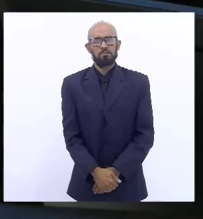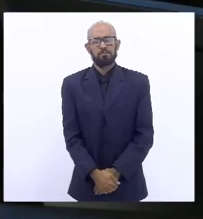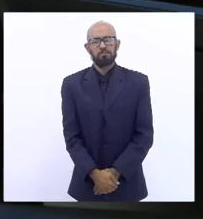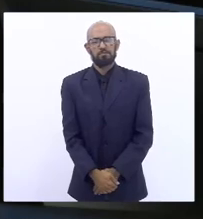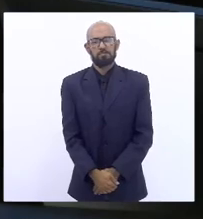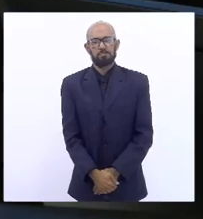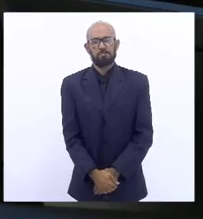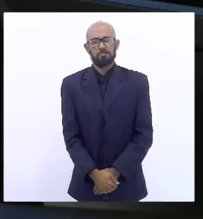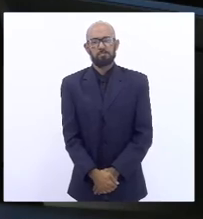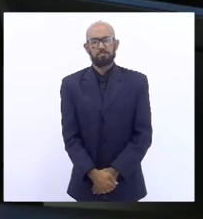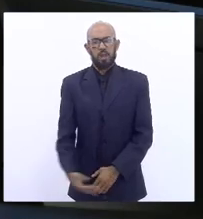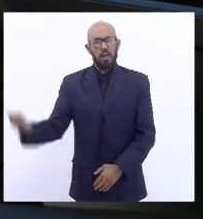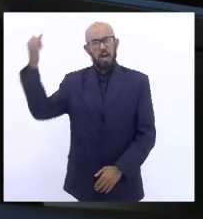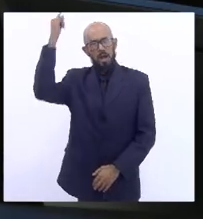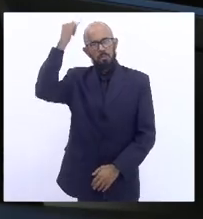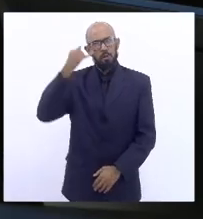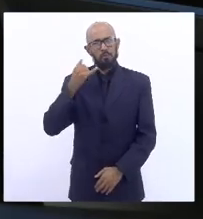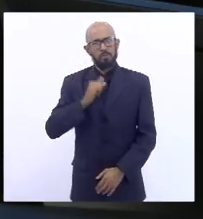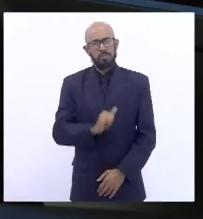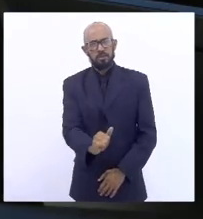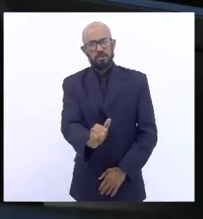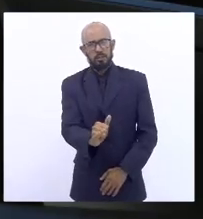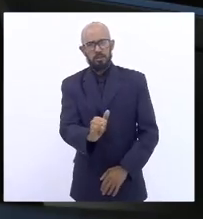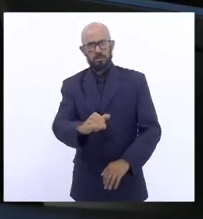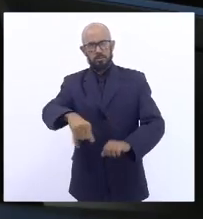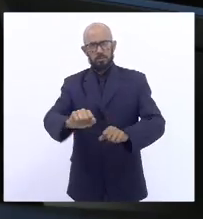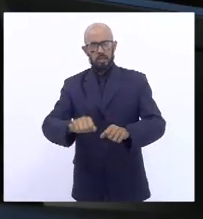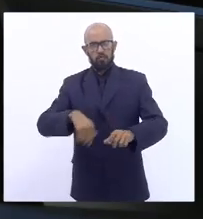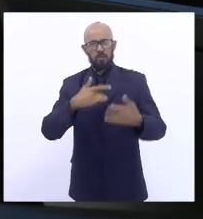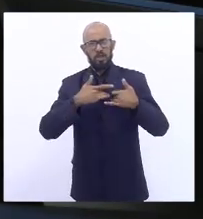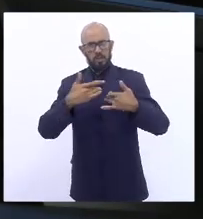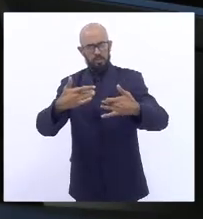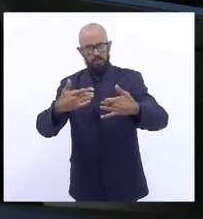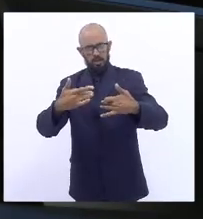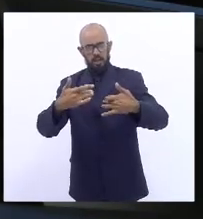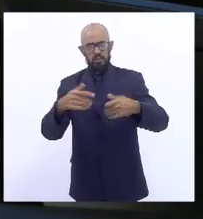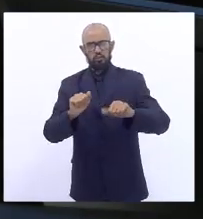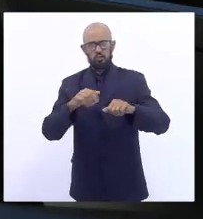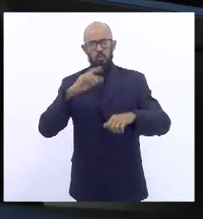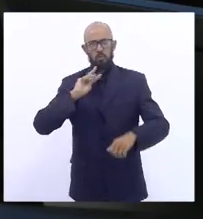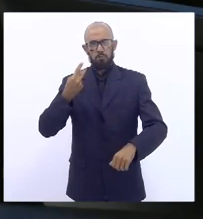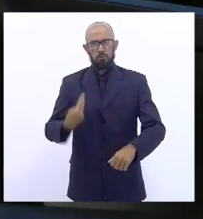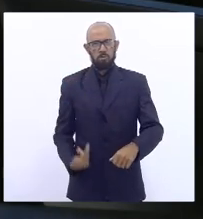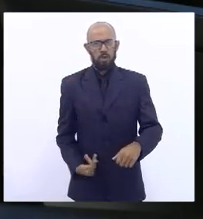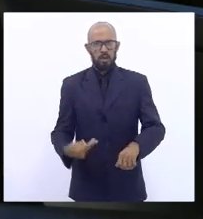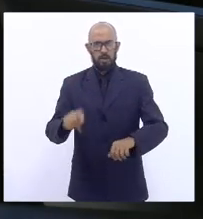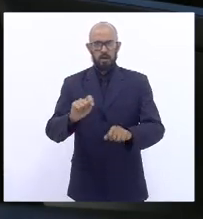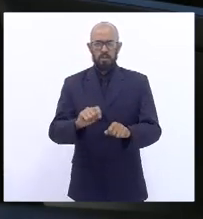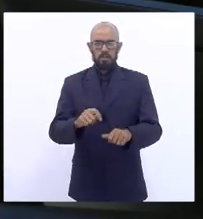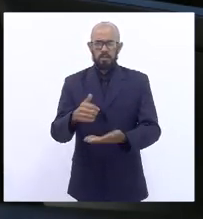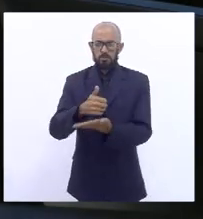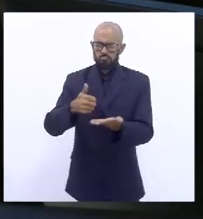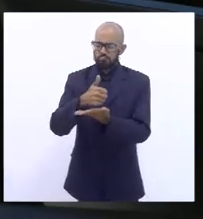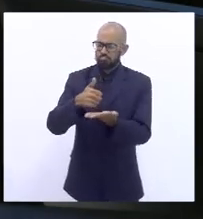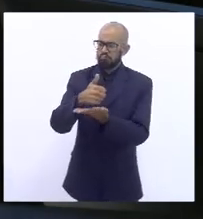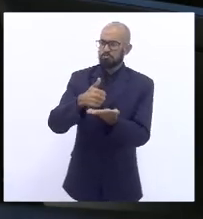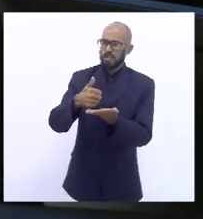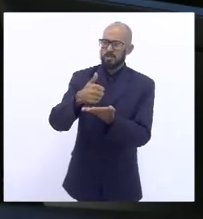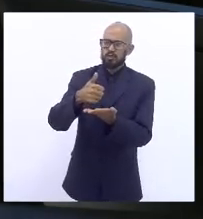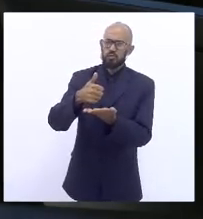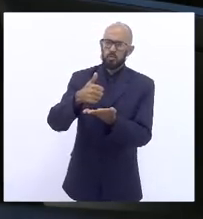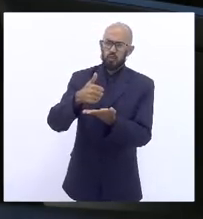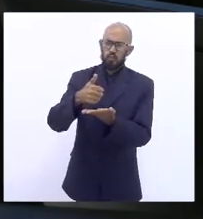a profecia da fraternidade, que Molon colocou muito bem, da fraternidade humana, da essencialidade, o que é